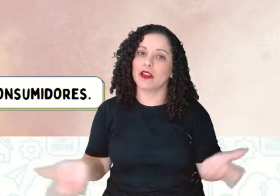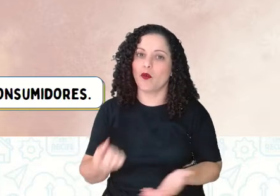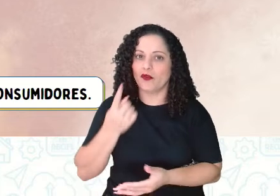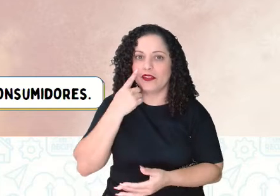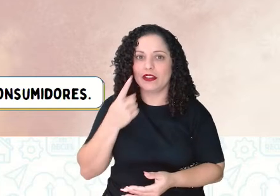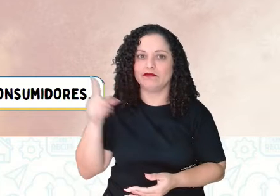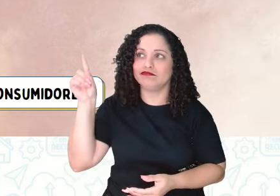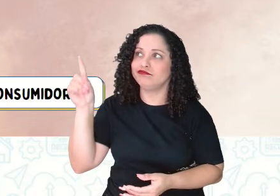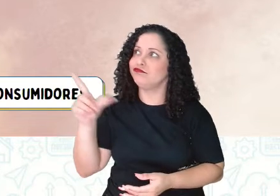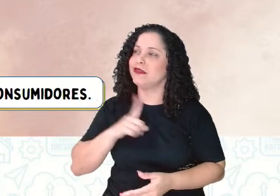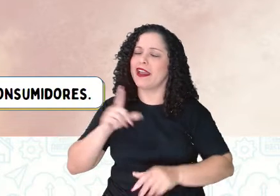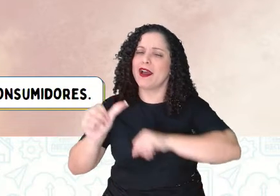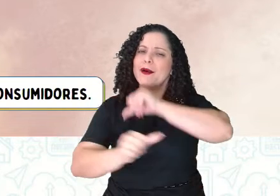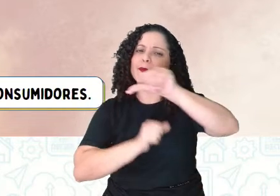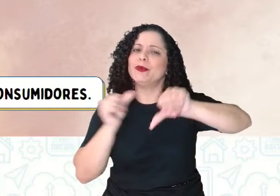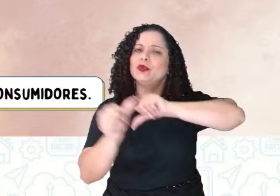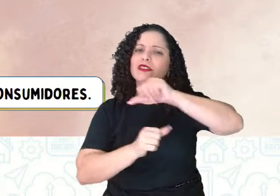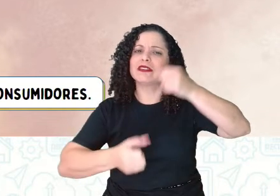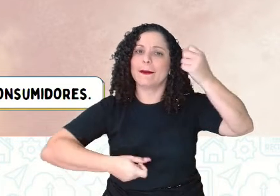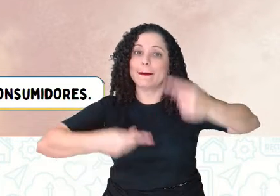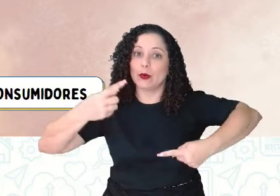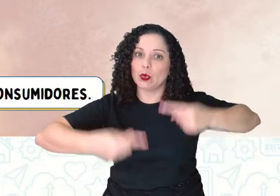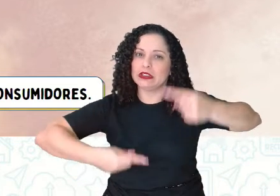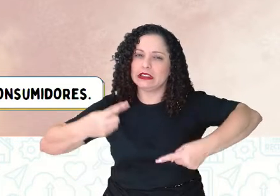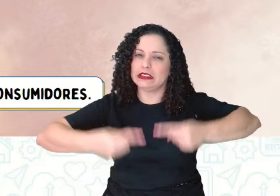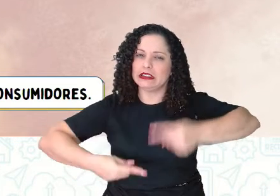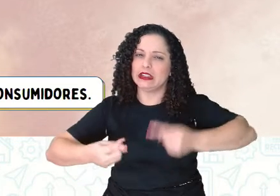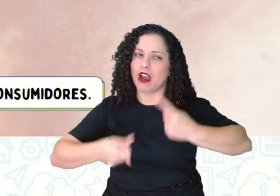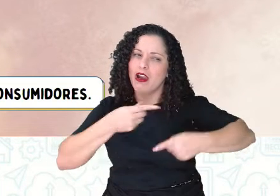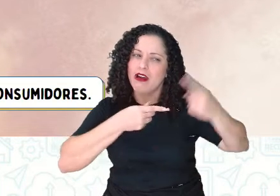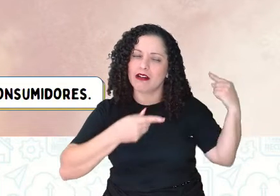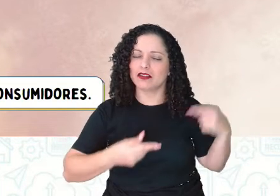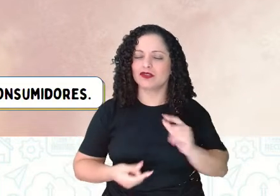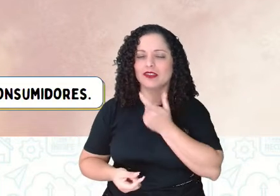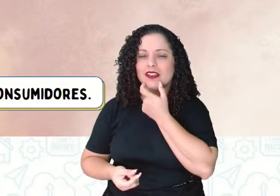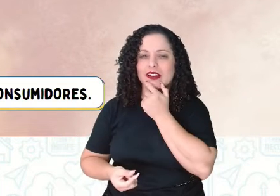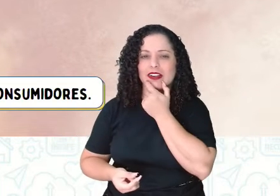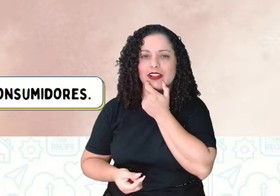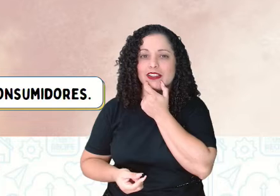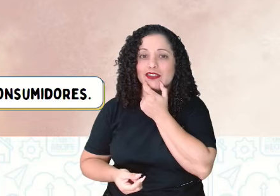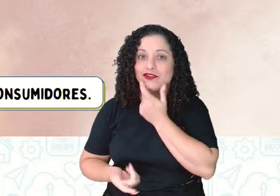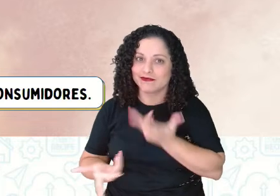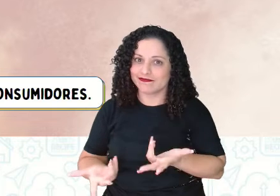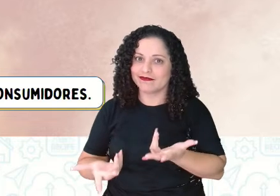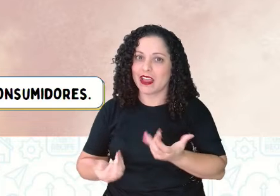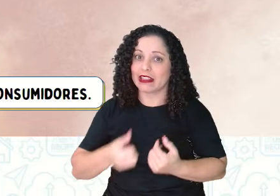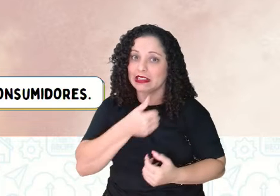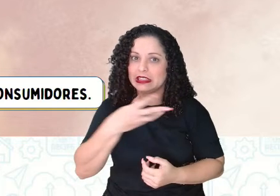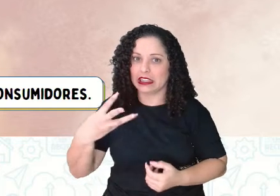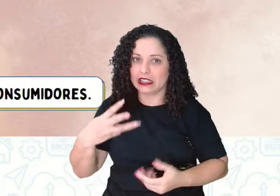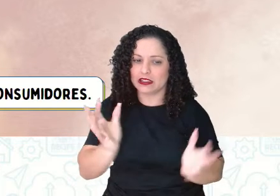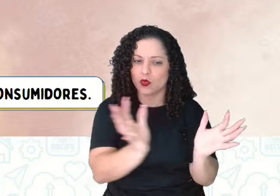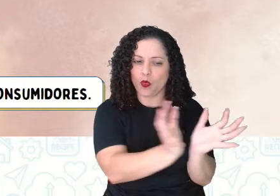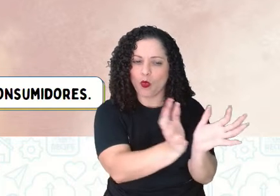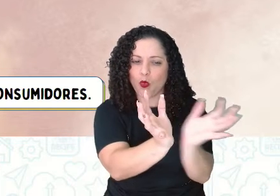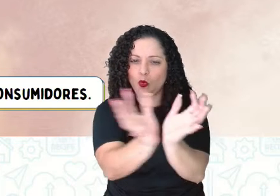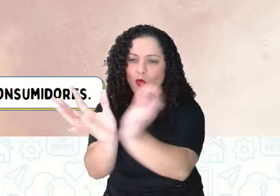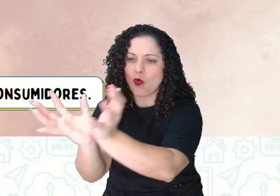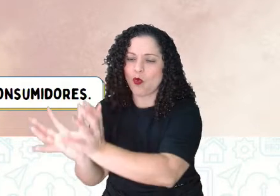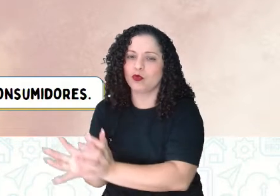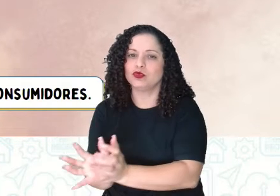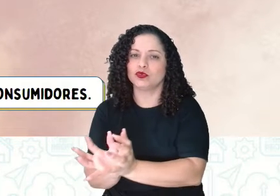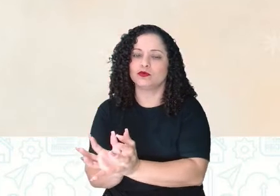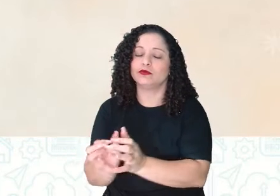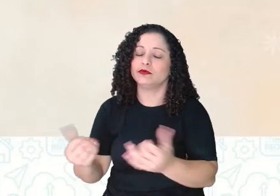a mudança, né, da política colonial dos ingleses em relação às 13 colônias. Então, esse é o ponto chave, né?